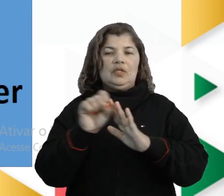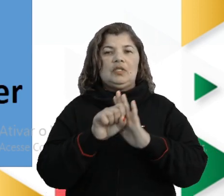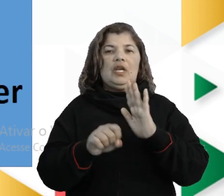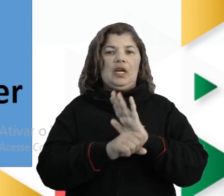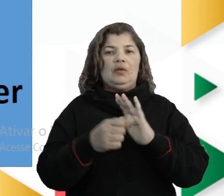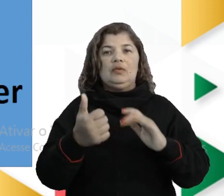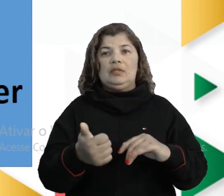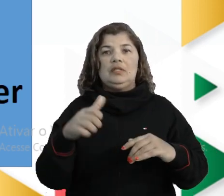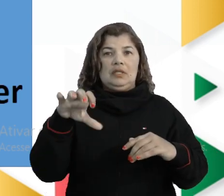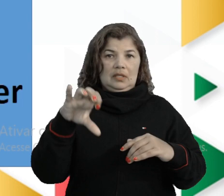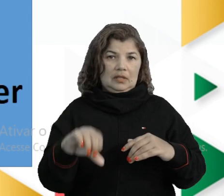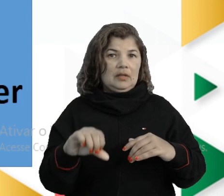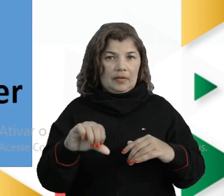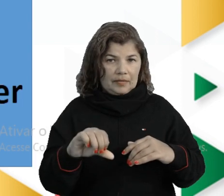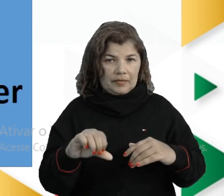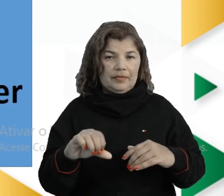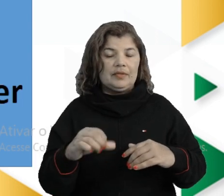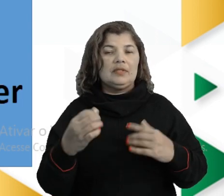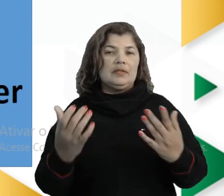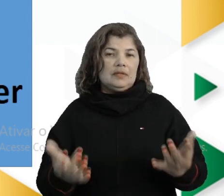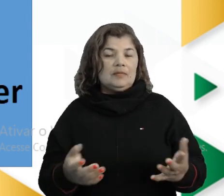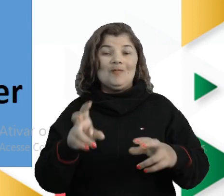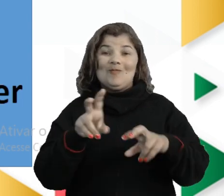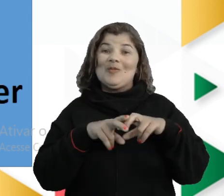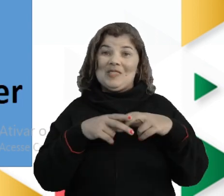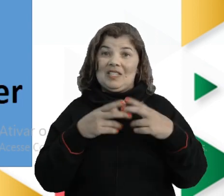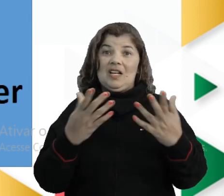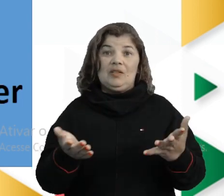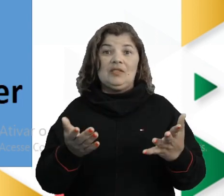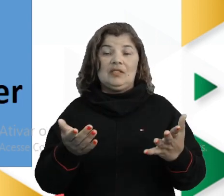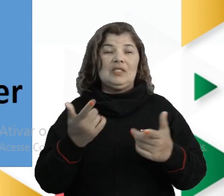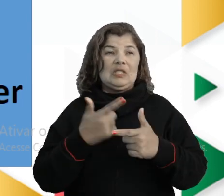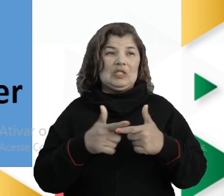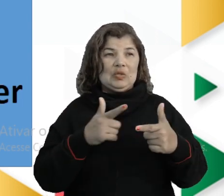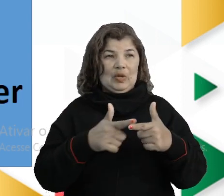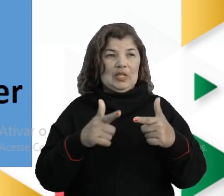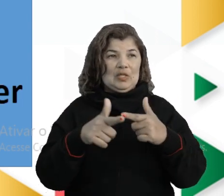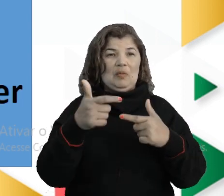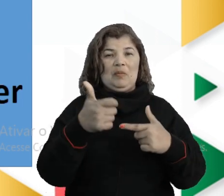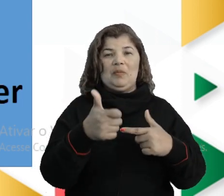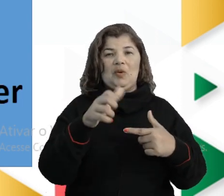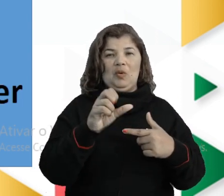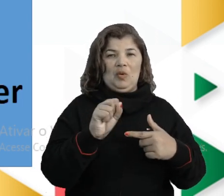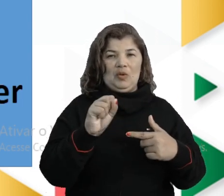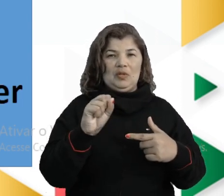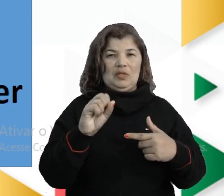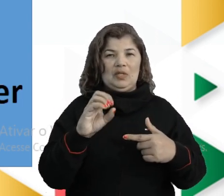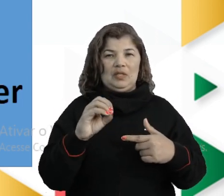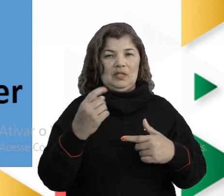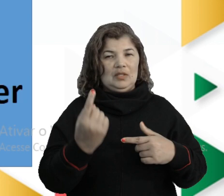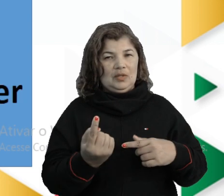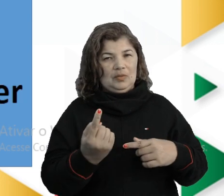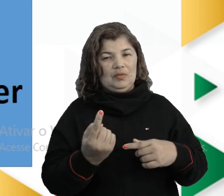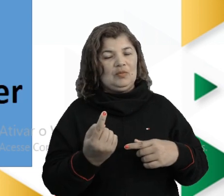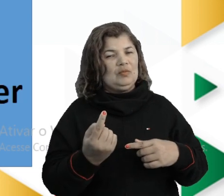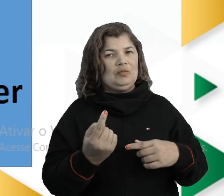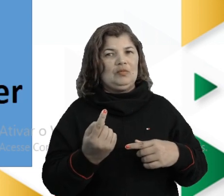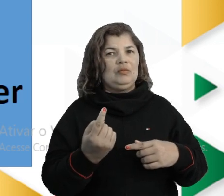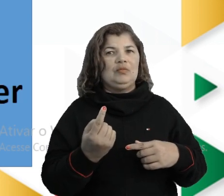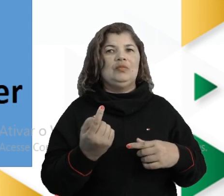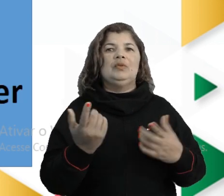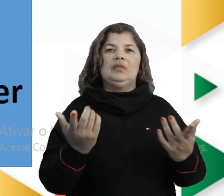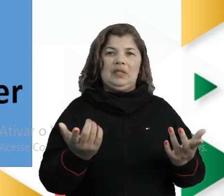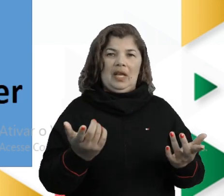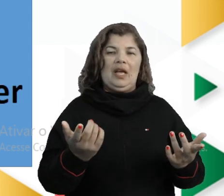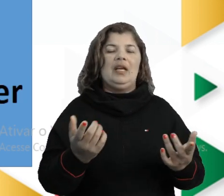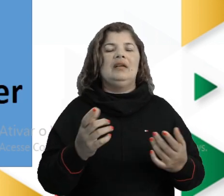a insatisfação dessa situação lá em 1801, certo, mas que também não teve a conspiração de